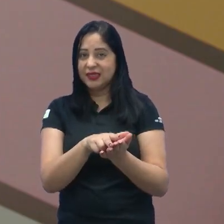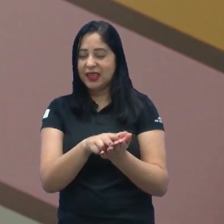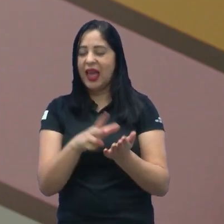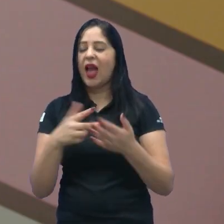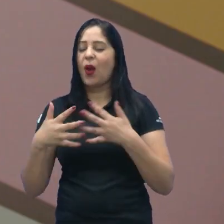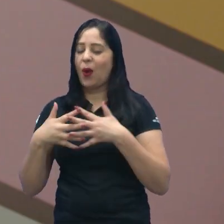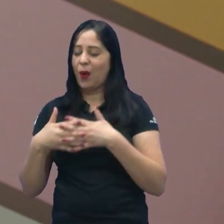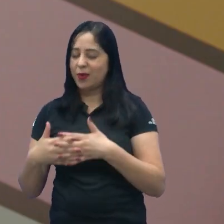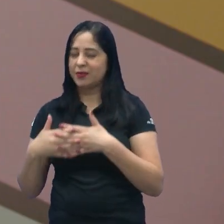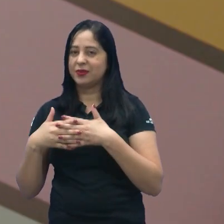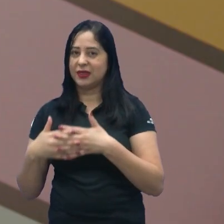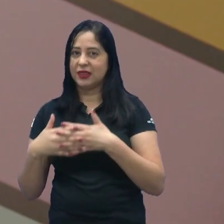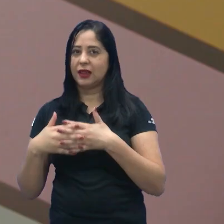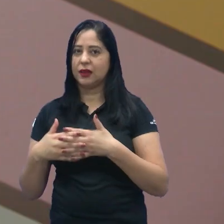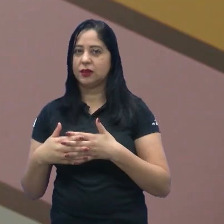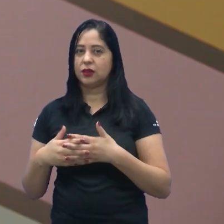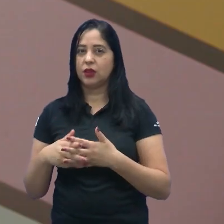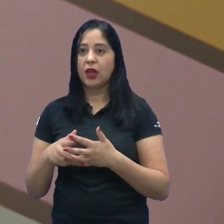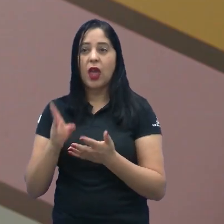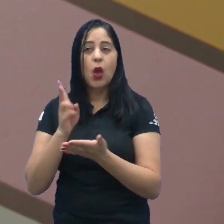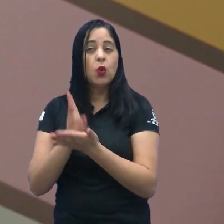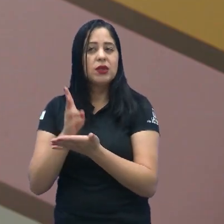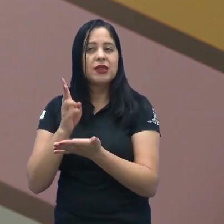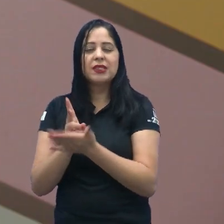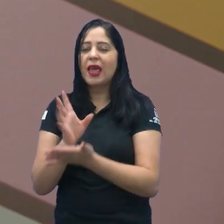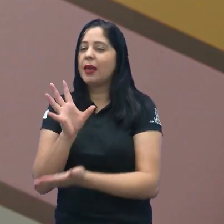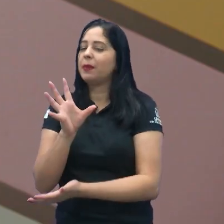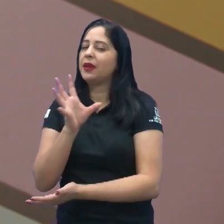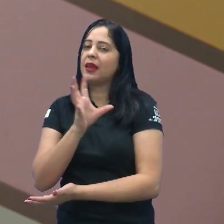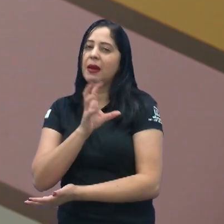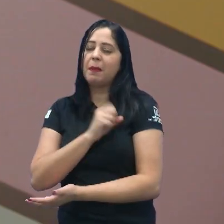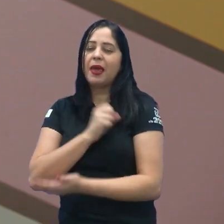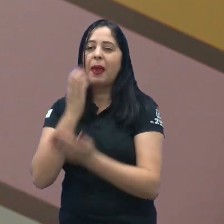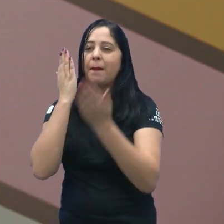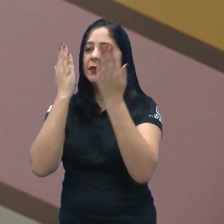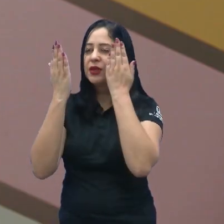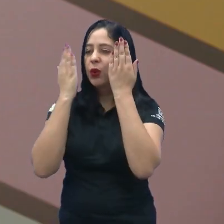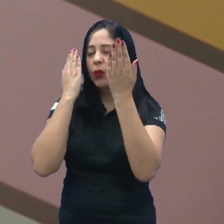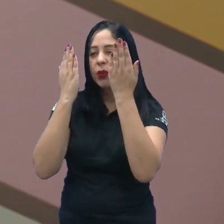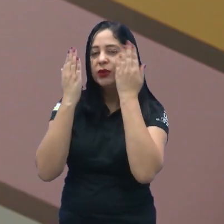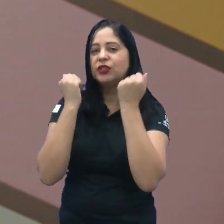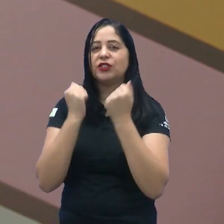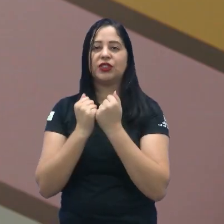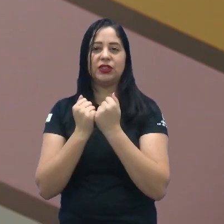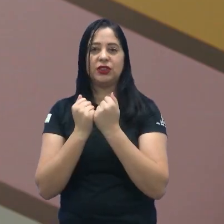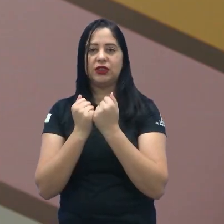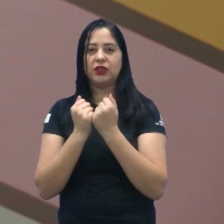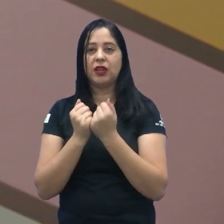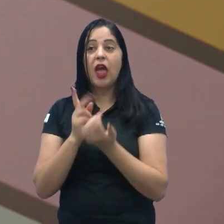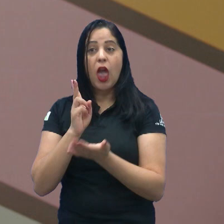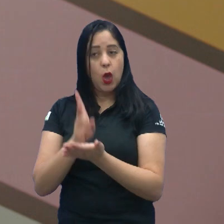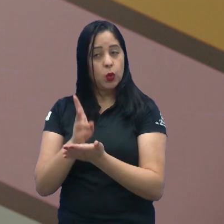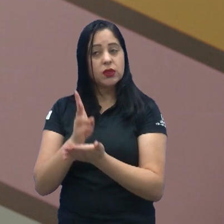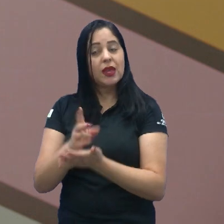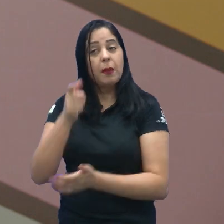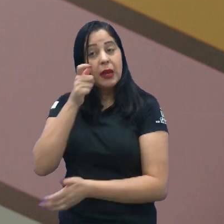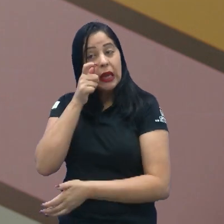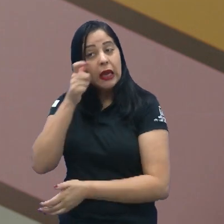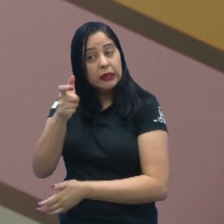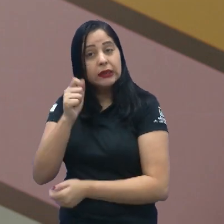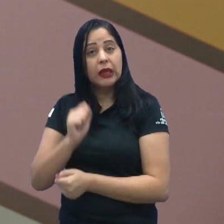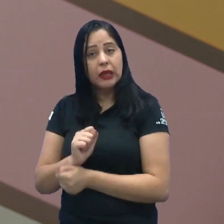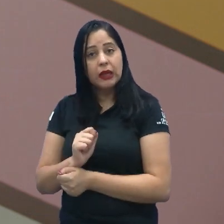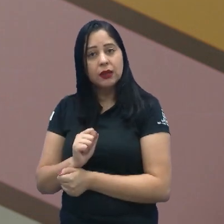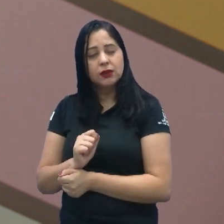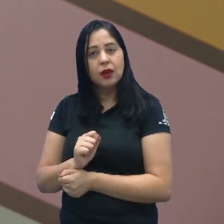complicado. Eu sempre amei a psicologia materna, perinatal, sempre tive muito interesse e naquele momento eu